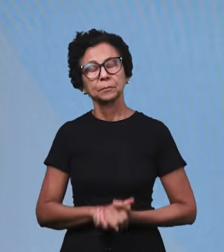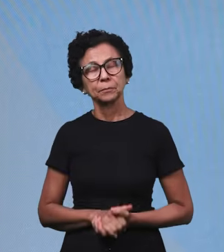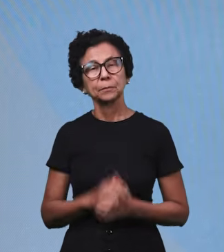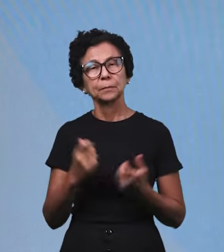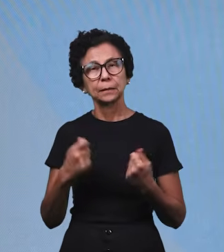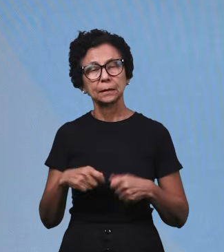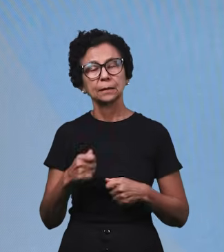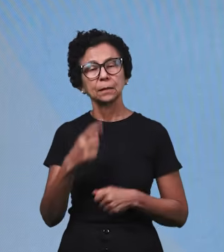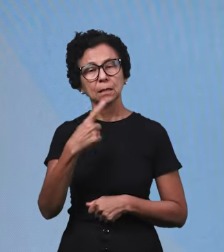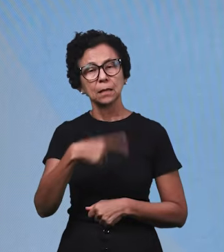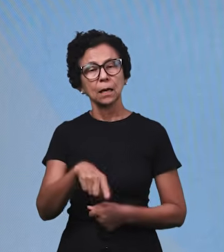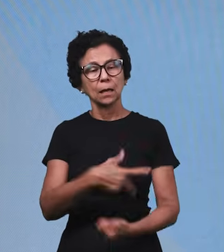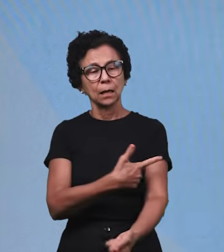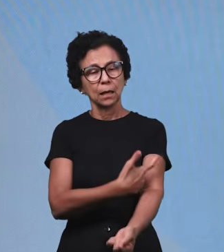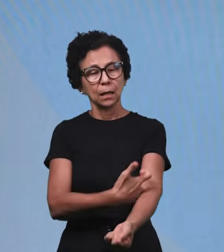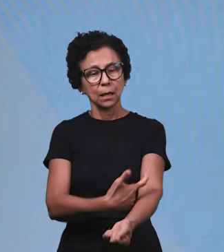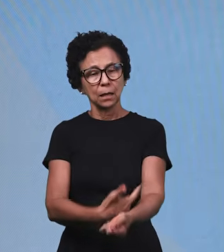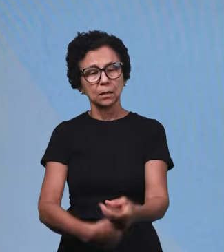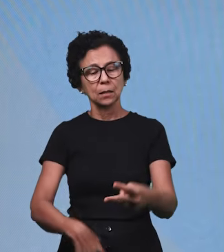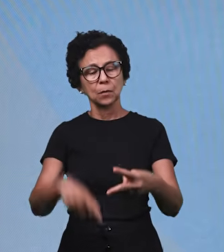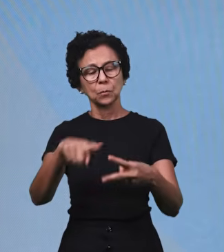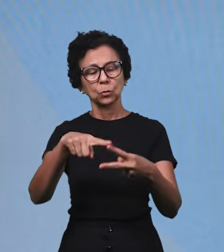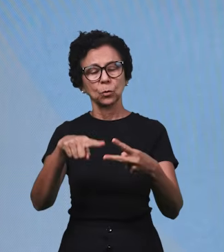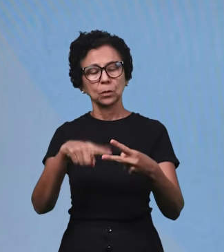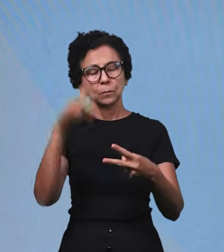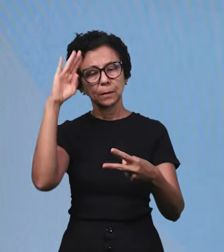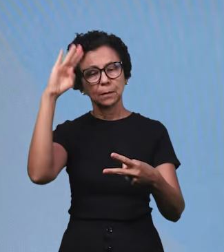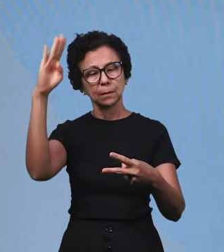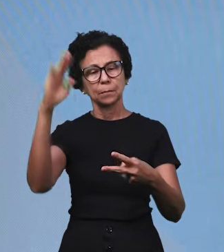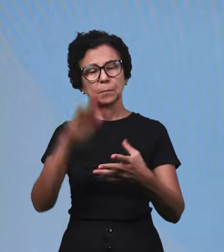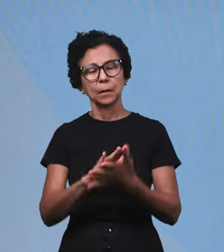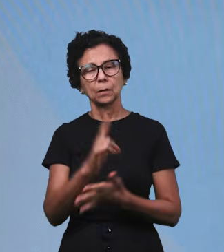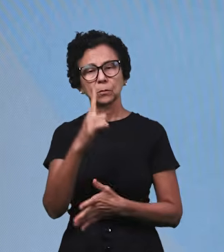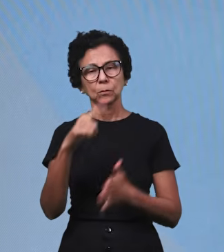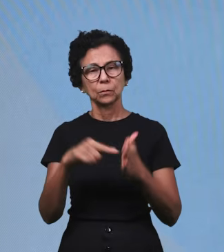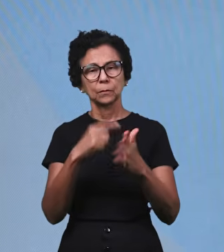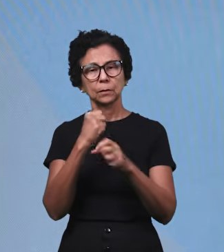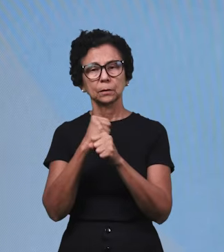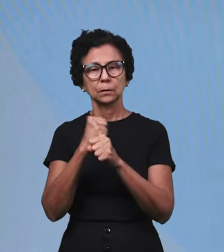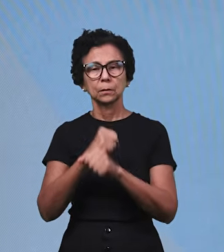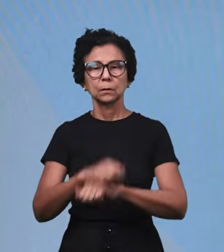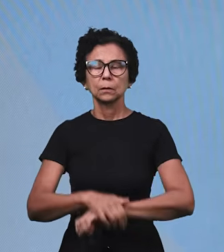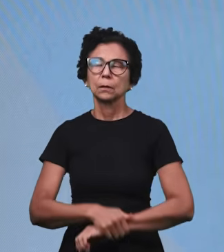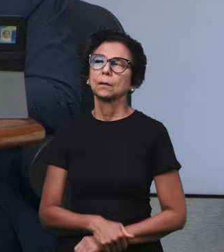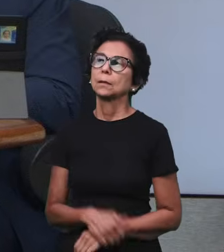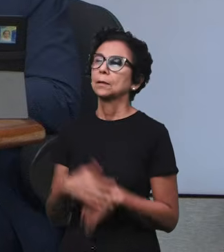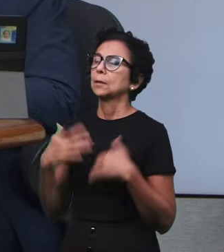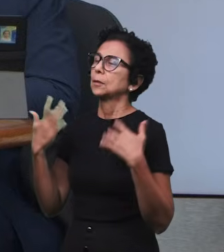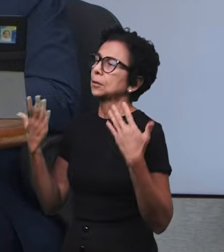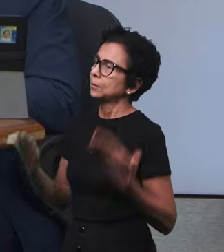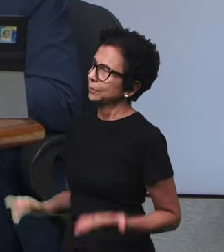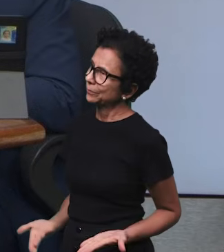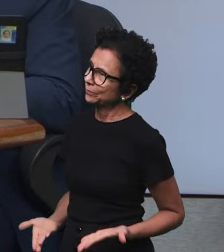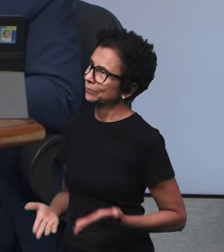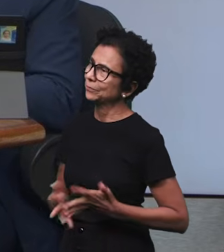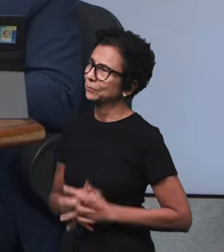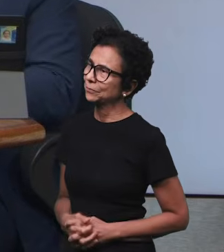têm que fazer um exame de creatinina e da relação albumina-creatinina anualmente. É